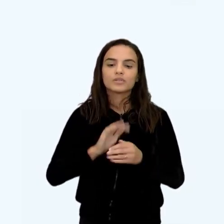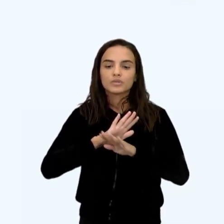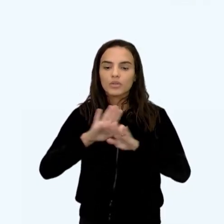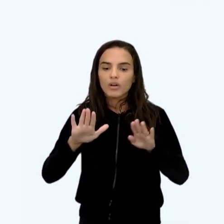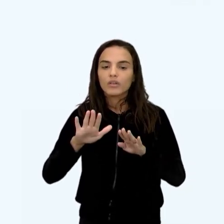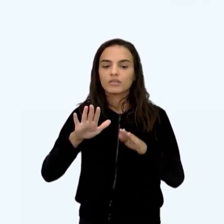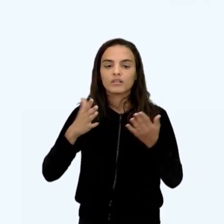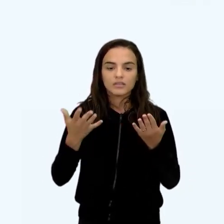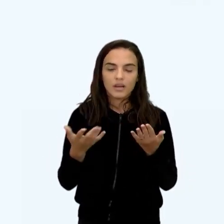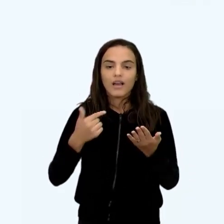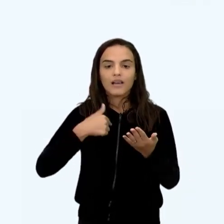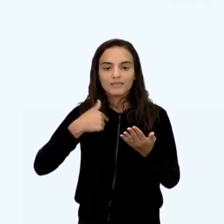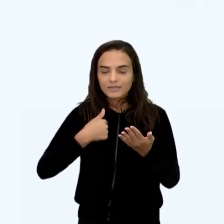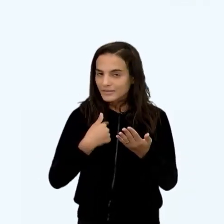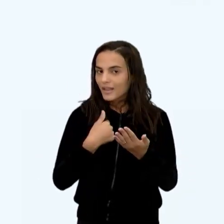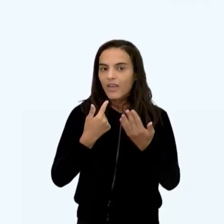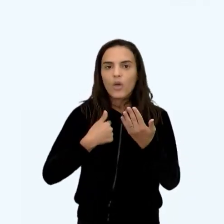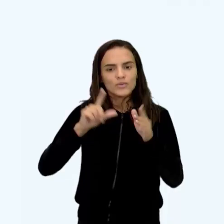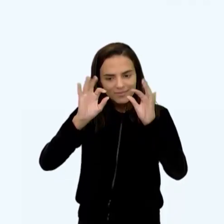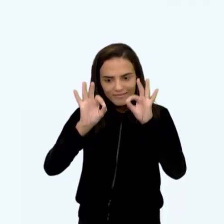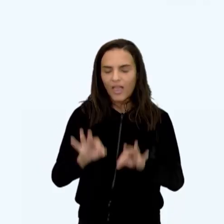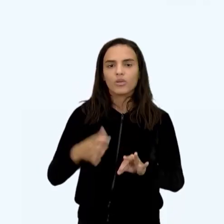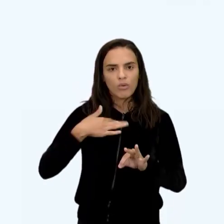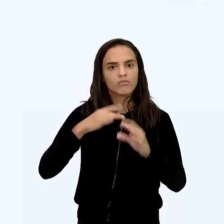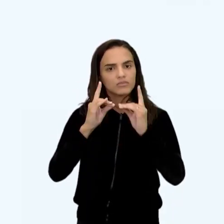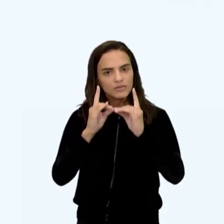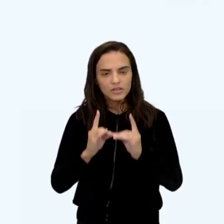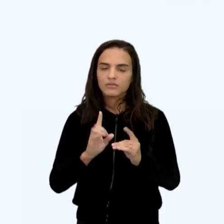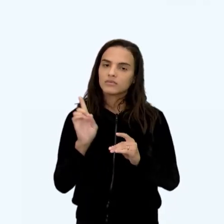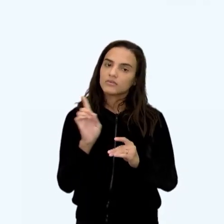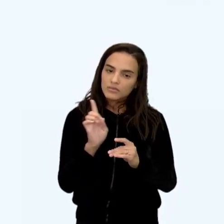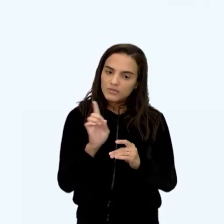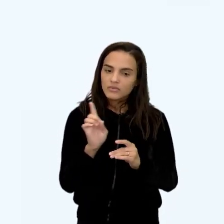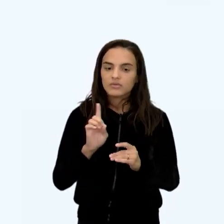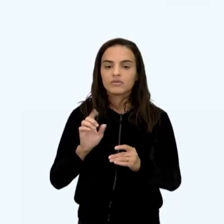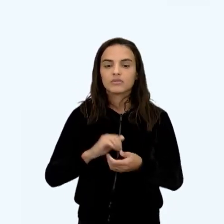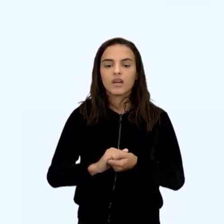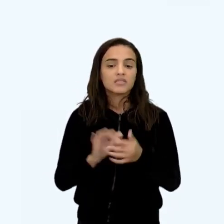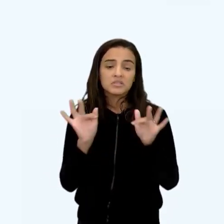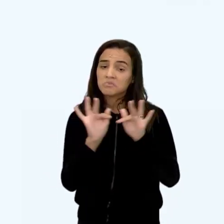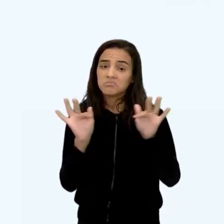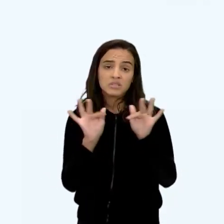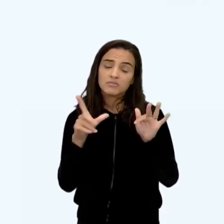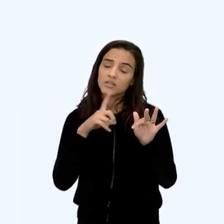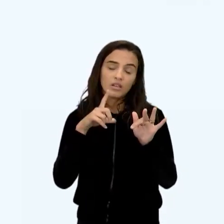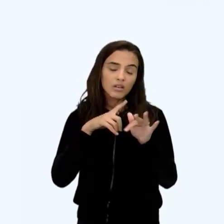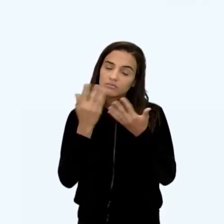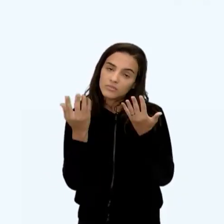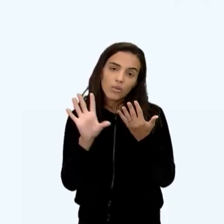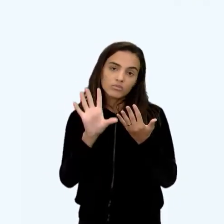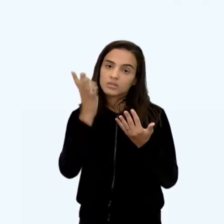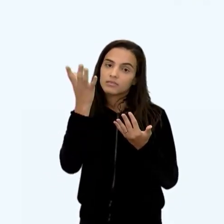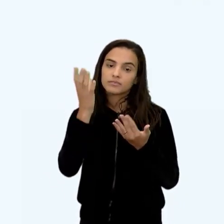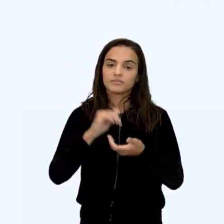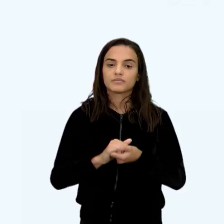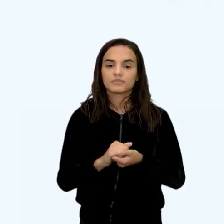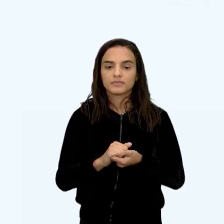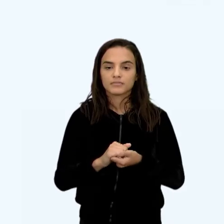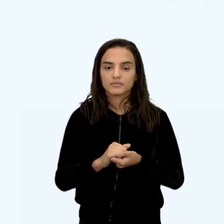sou condicionada a ter alguma coisa. Eu simplesmente tenho.